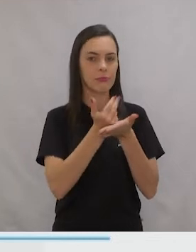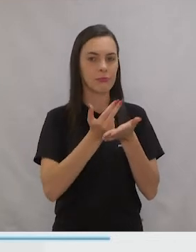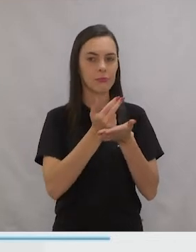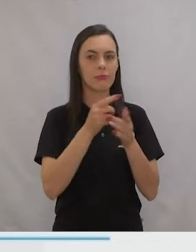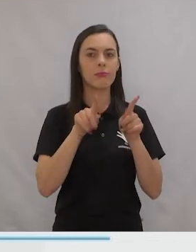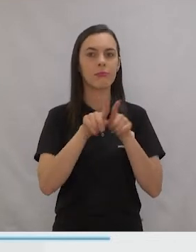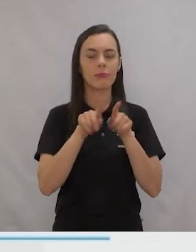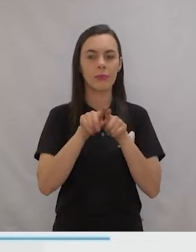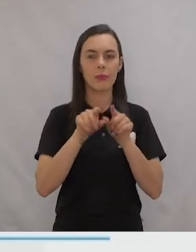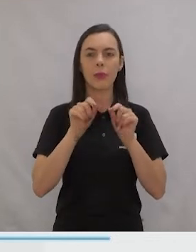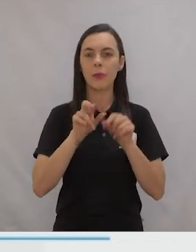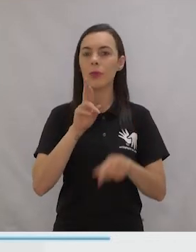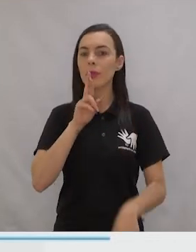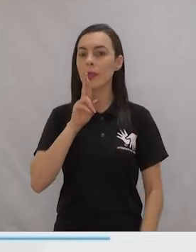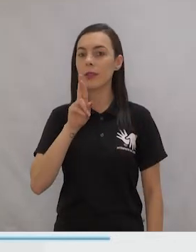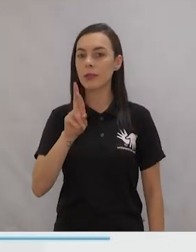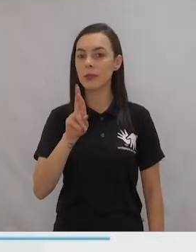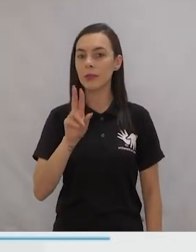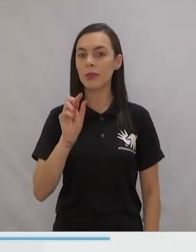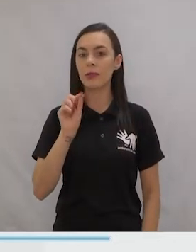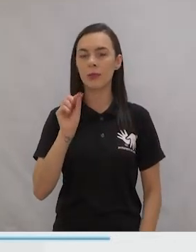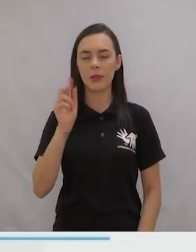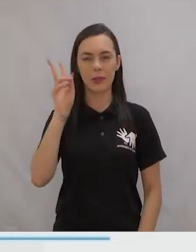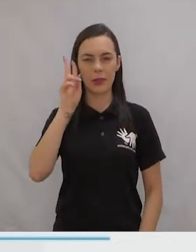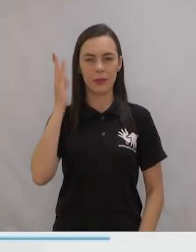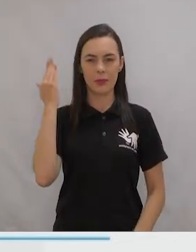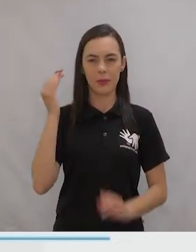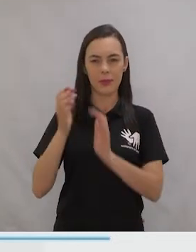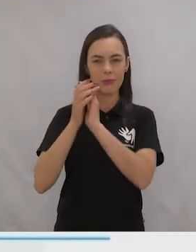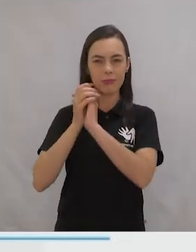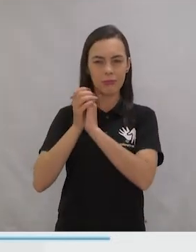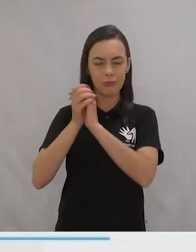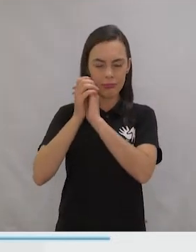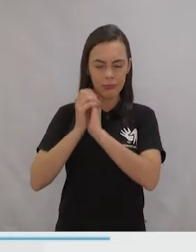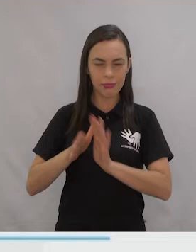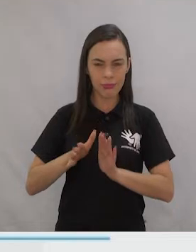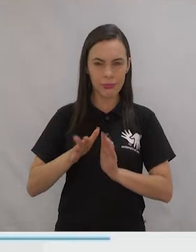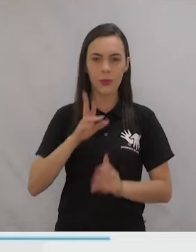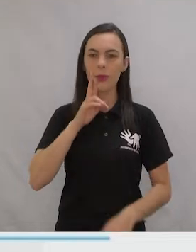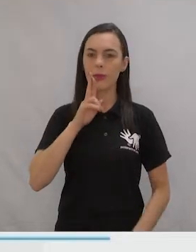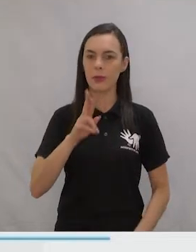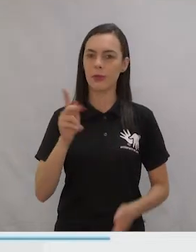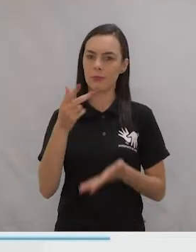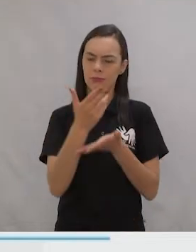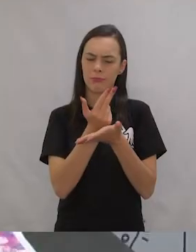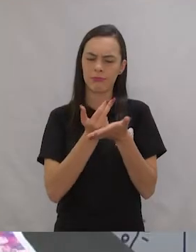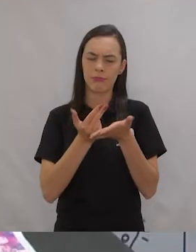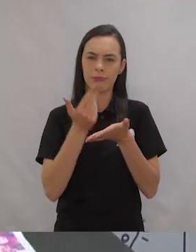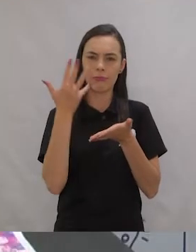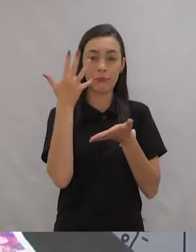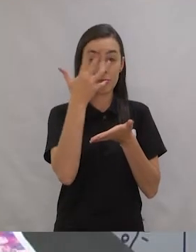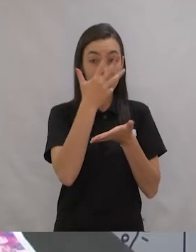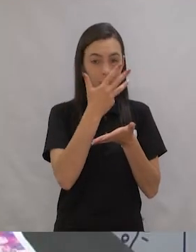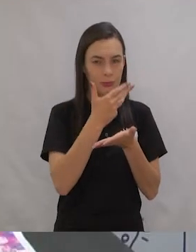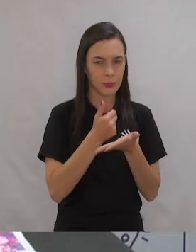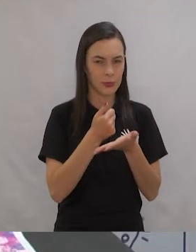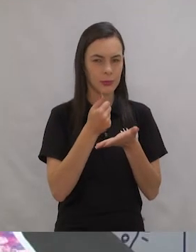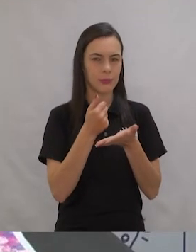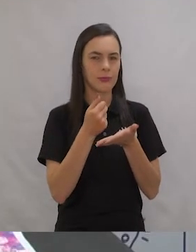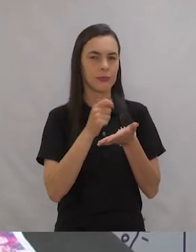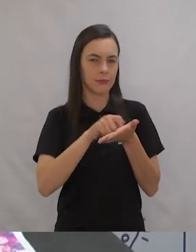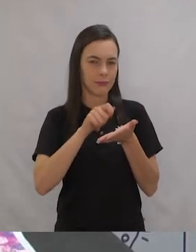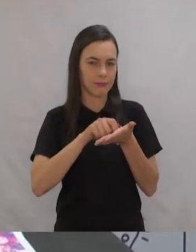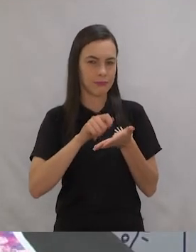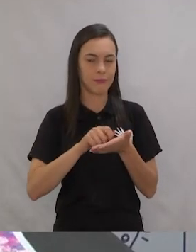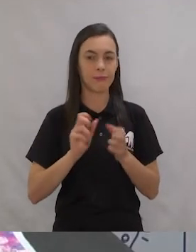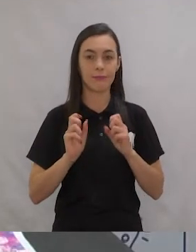e desenhe o resultado dos dados em seu caderno. Façam bem bonito esse registro com